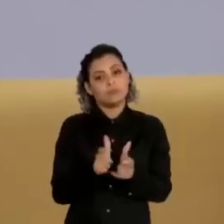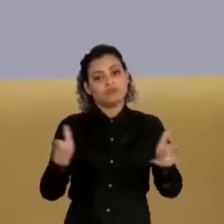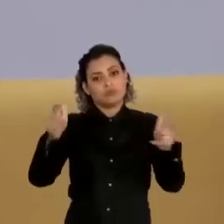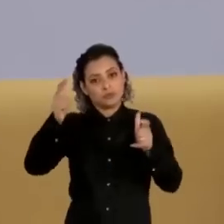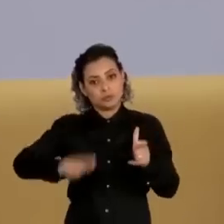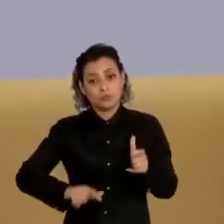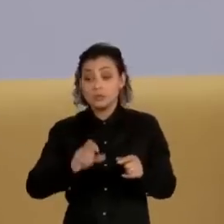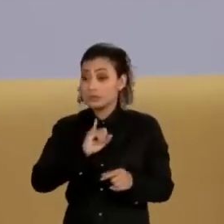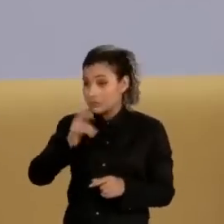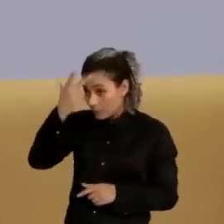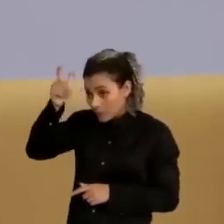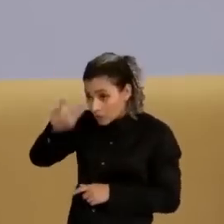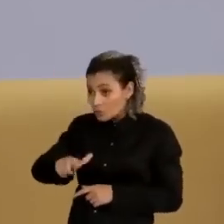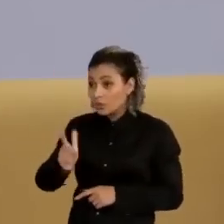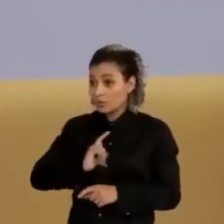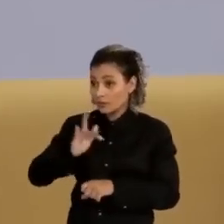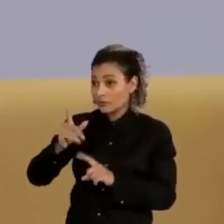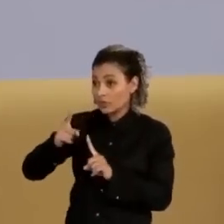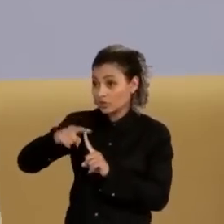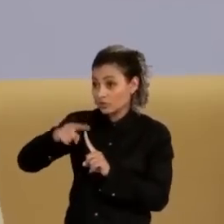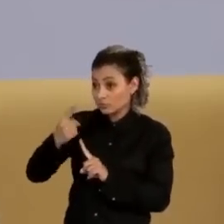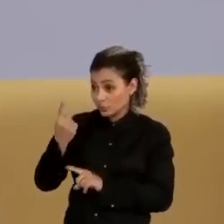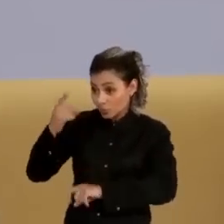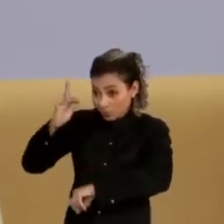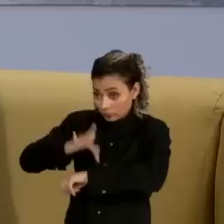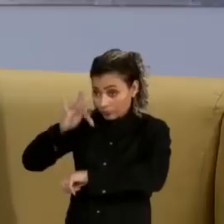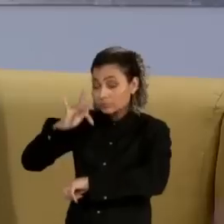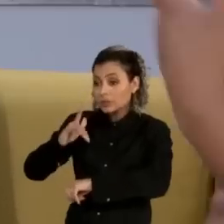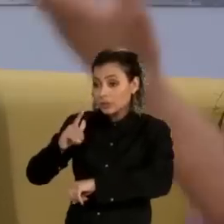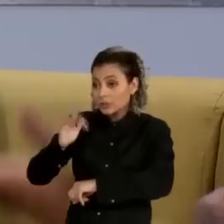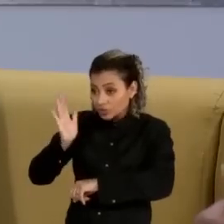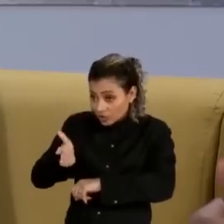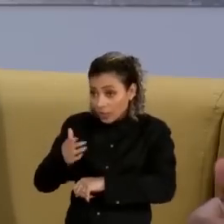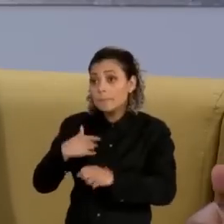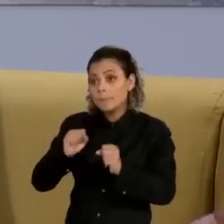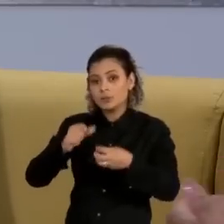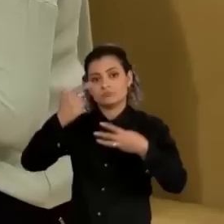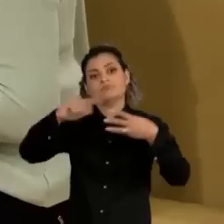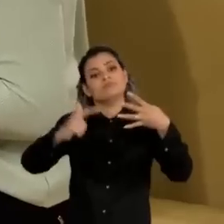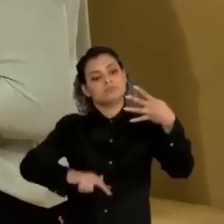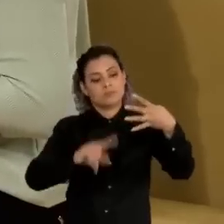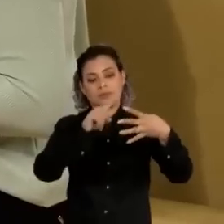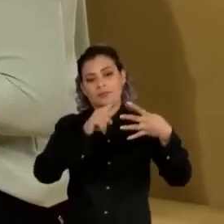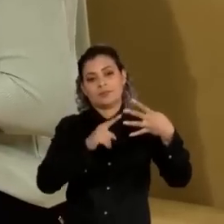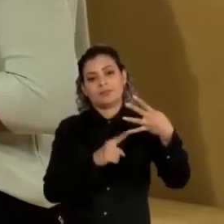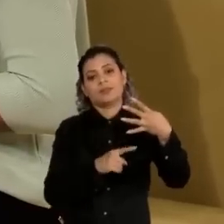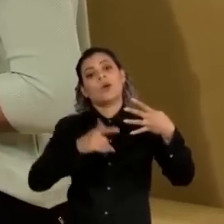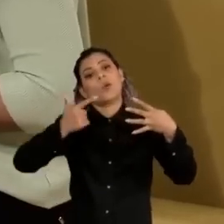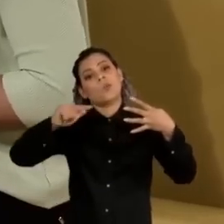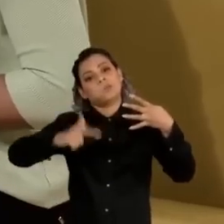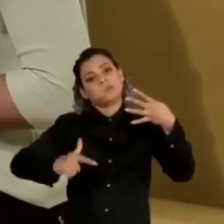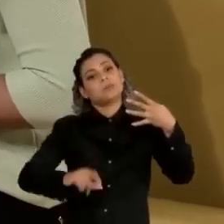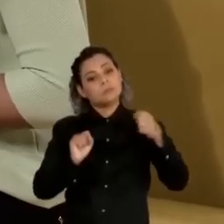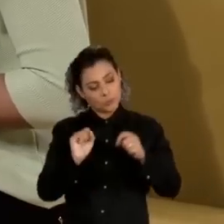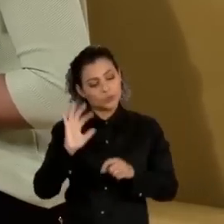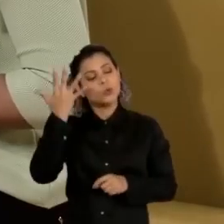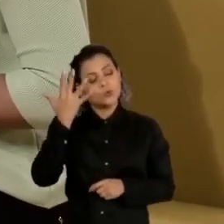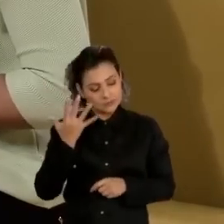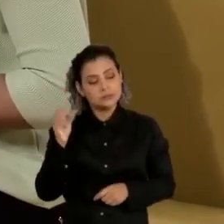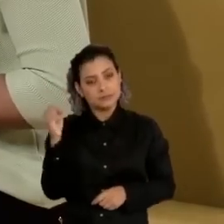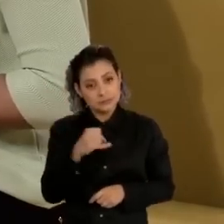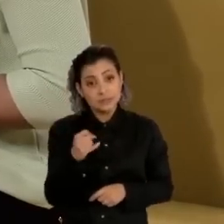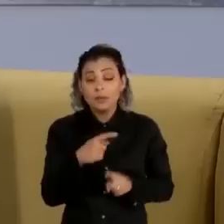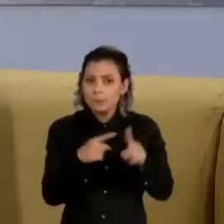teve um tipo de dengue pode pegar novamente. Pode ter 4 vezes. Vírus. Pode ter 4 vezes. Nós estamos esquecendo que o